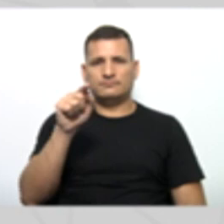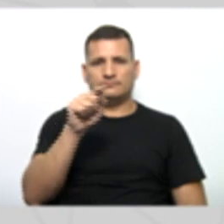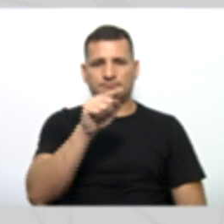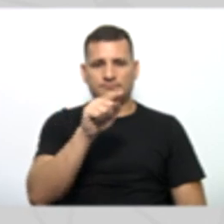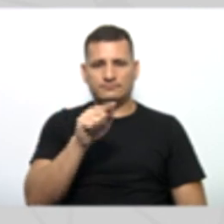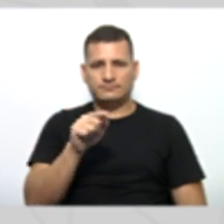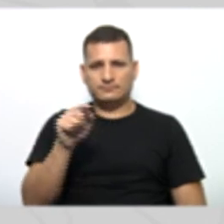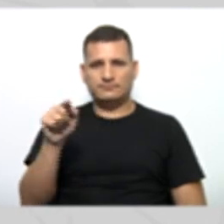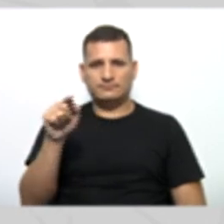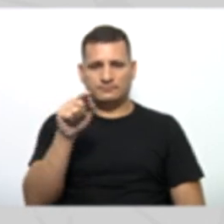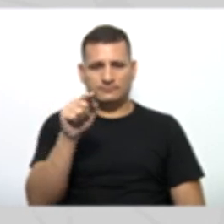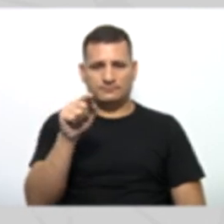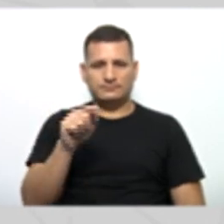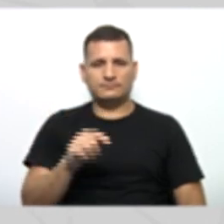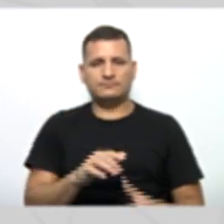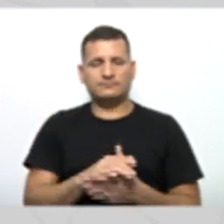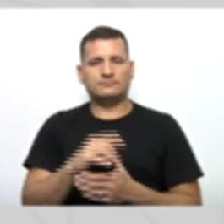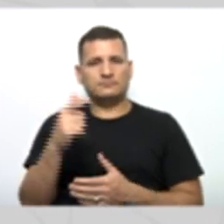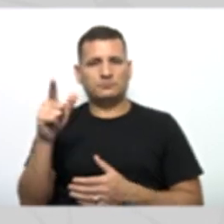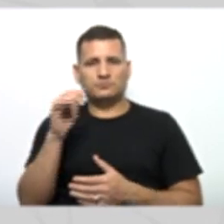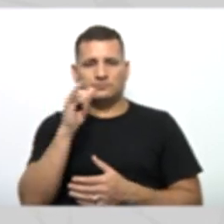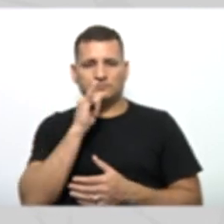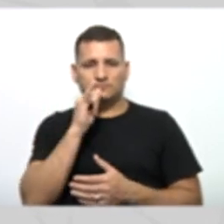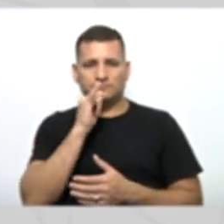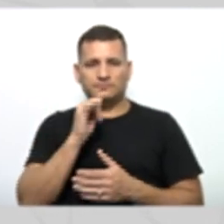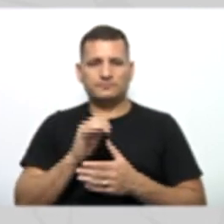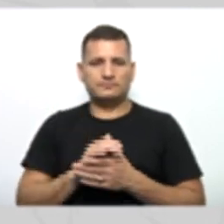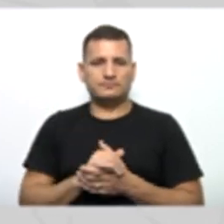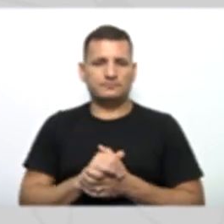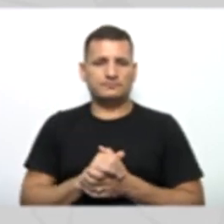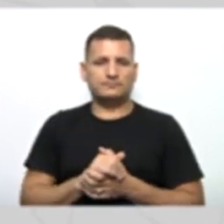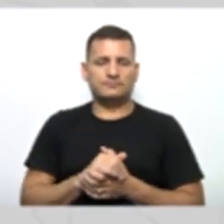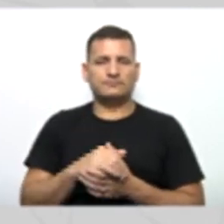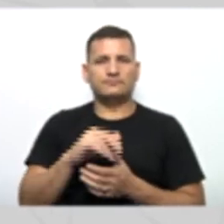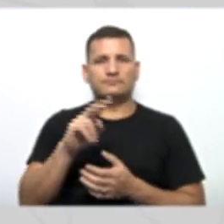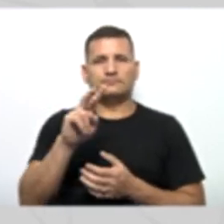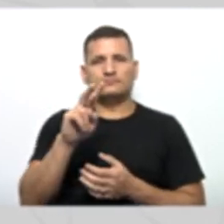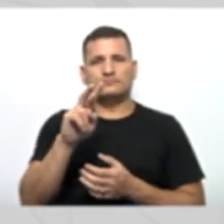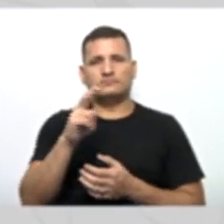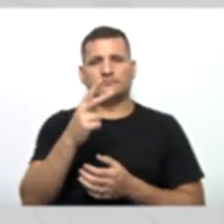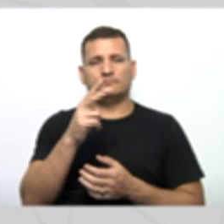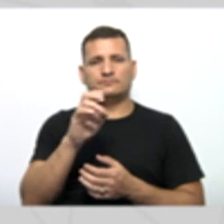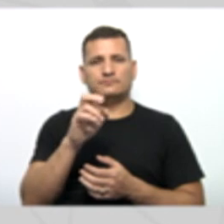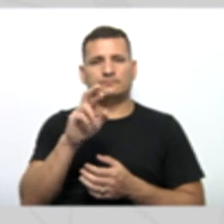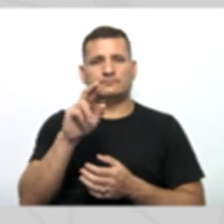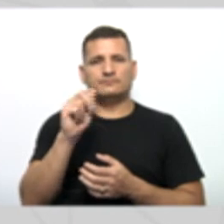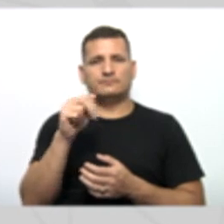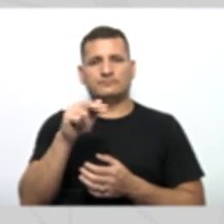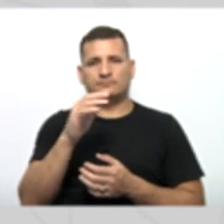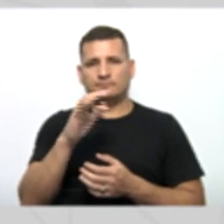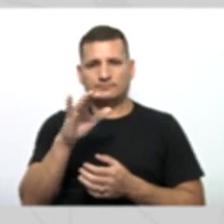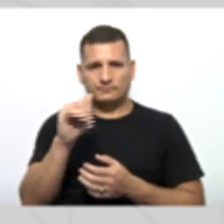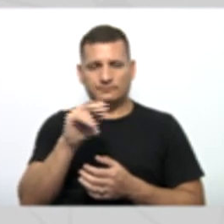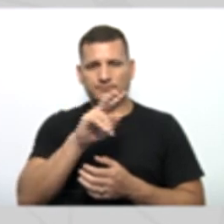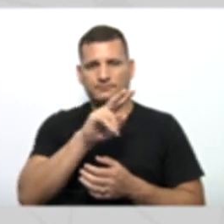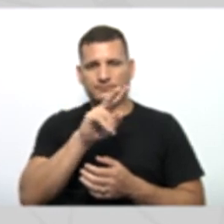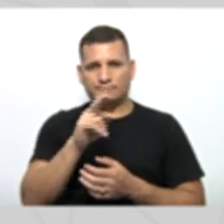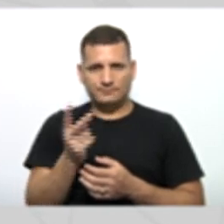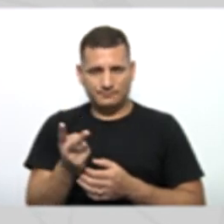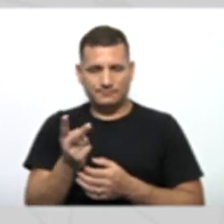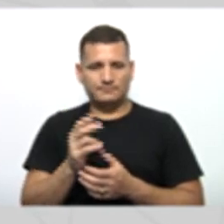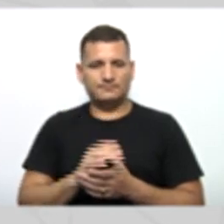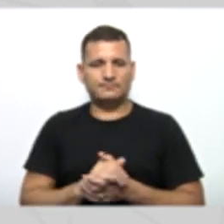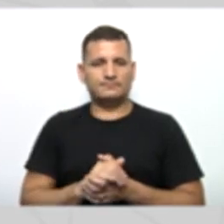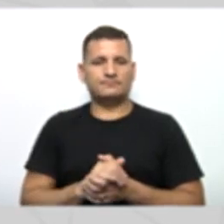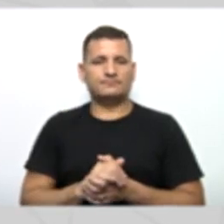aqui. Olha o outro exemplo aqui, ó. O exemplo por generalização. Veja bem aqui, gente, para vocês não